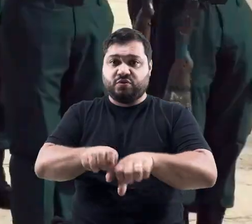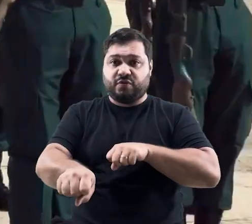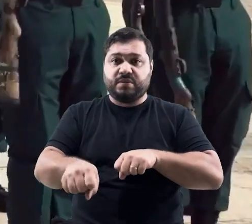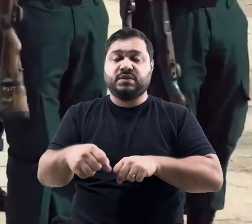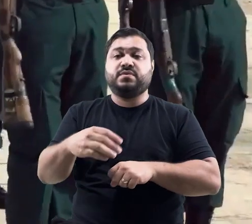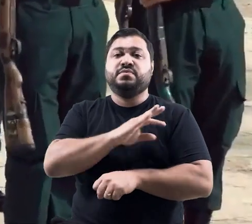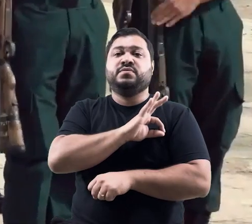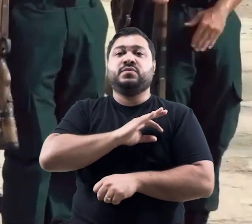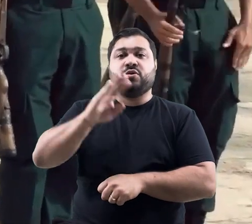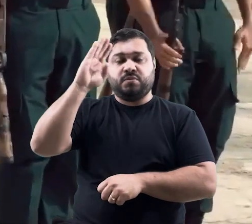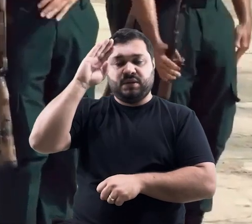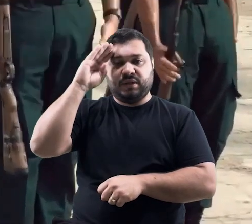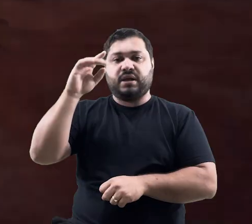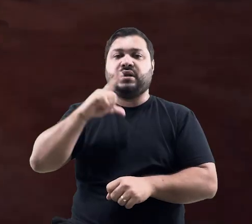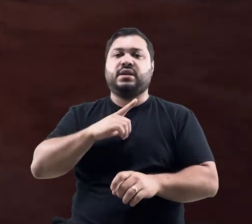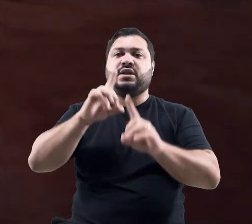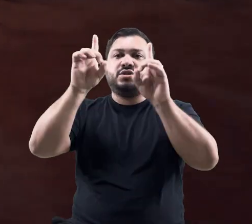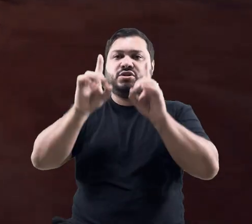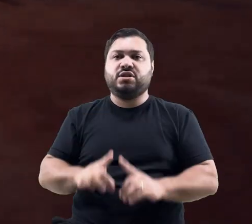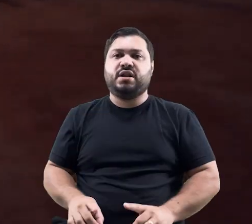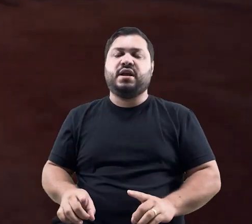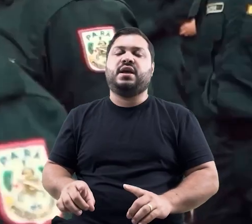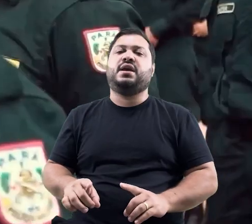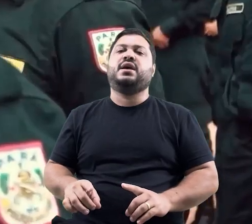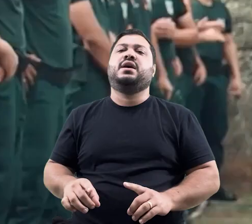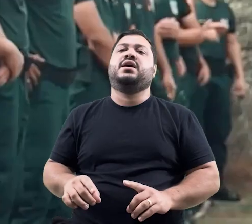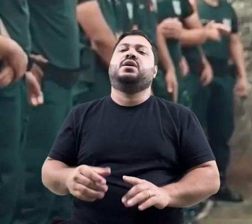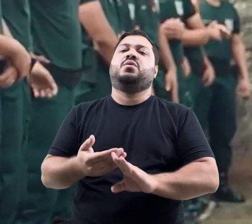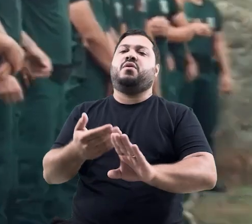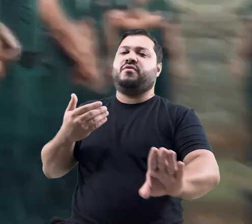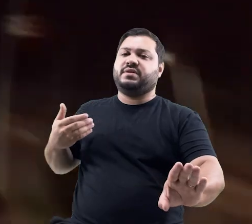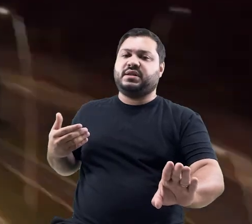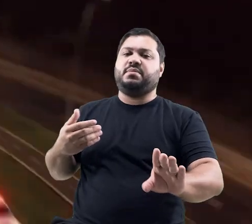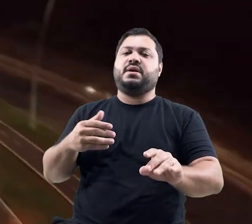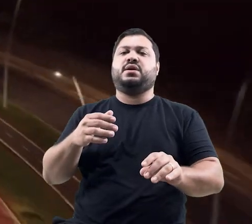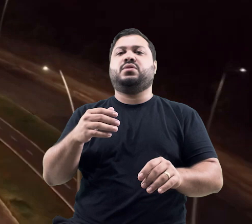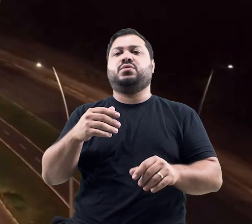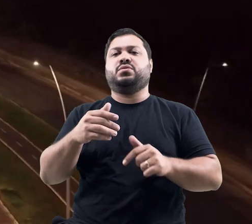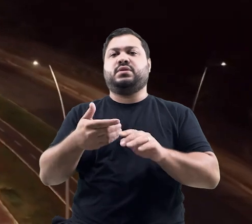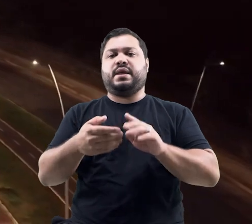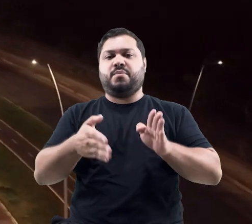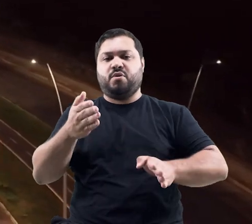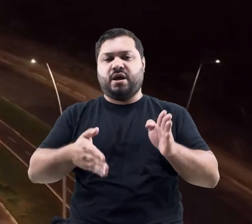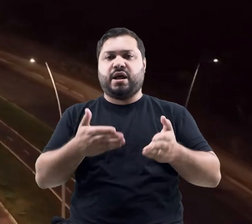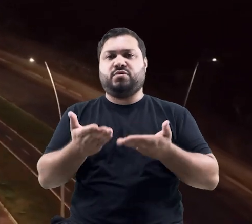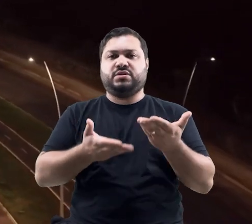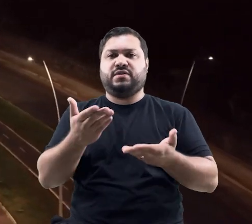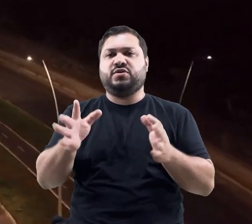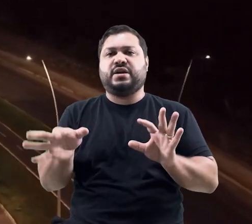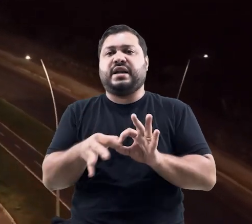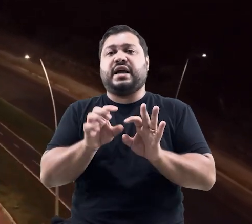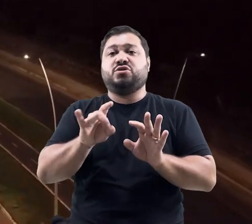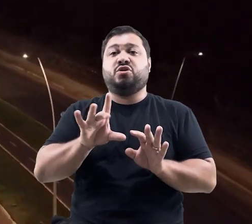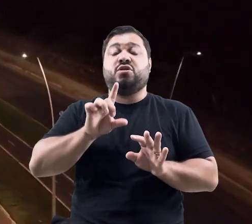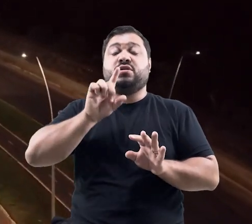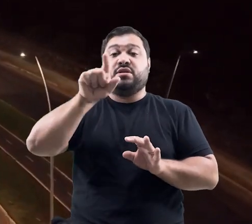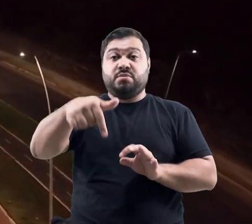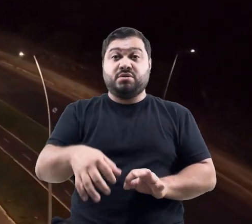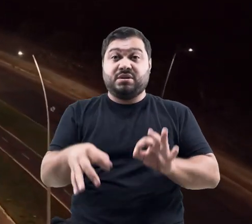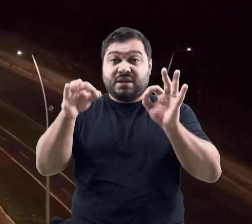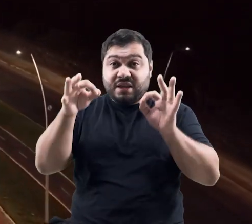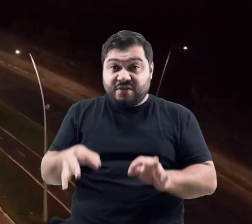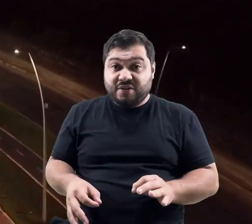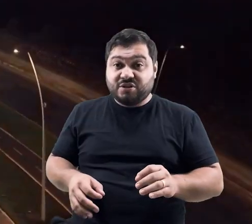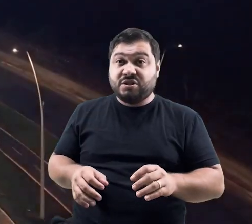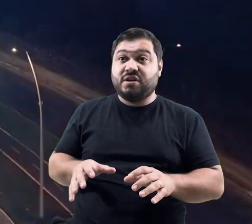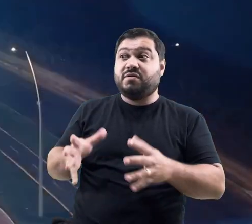curso de formação, o militar tem direito ao afastamento temporário do serviço ativo na qualidade de agregado. Só após